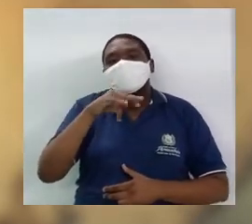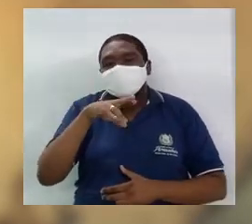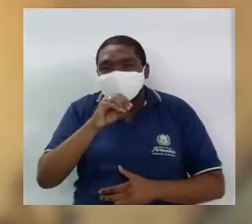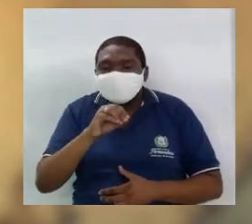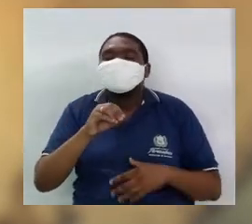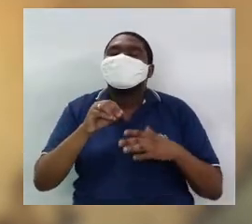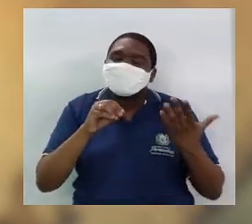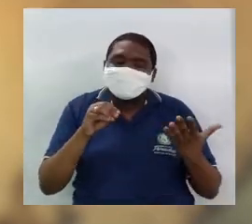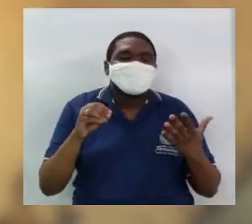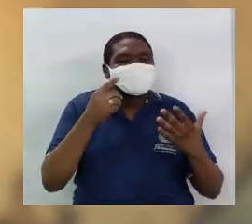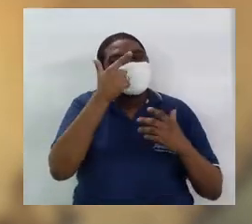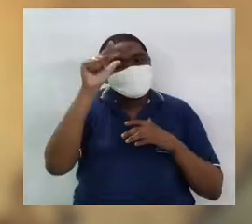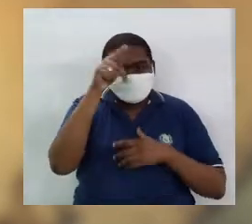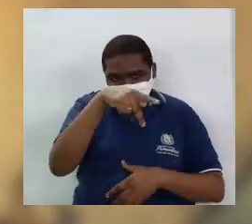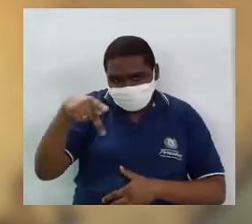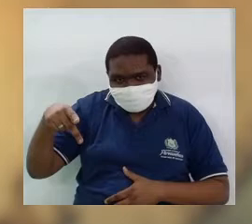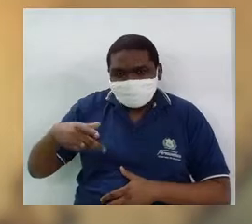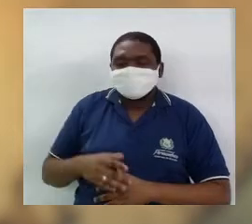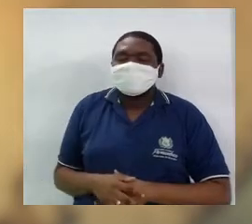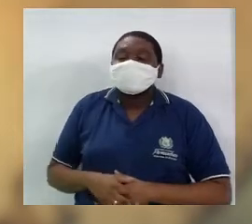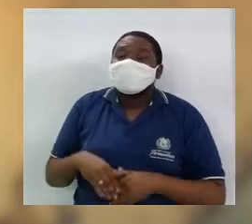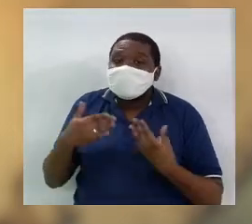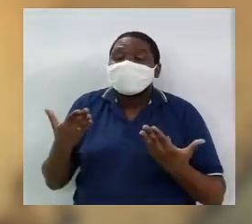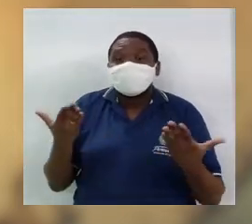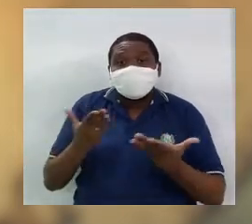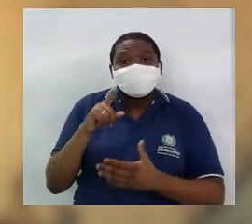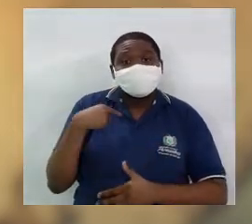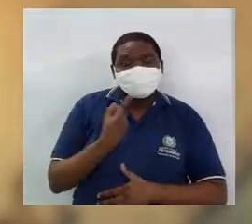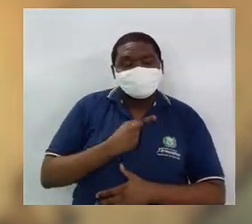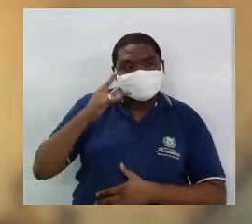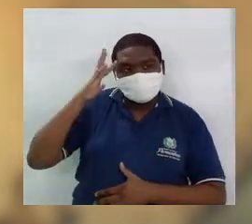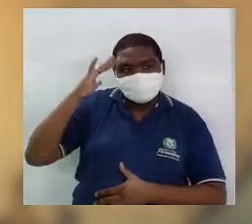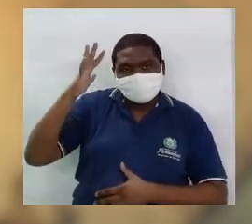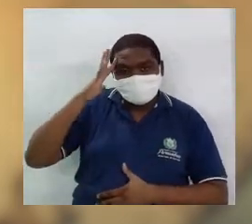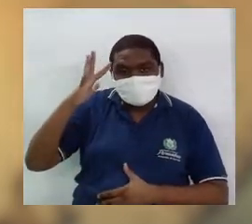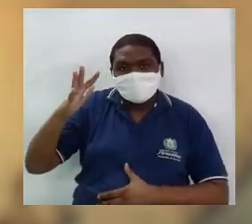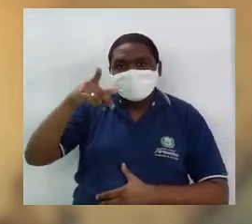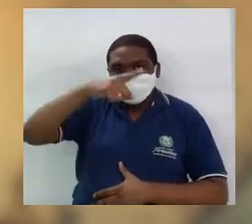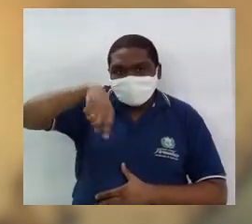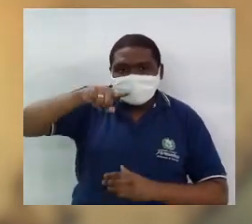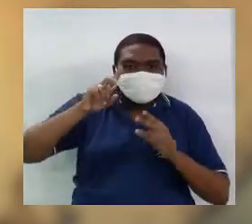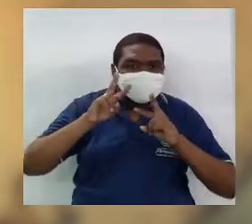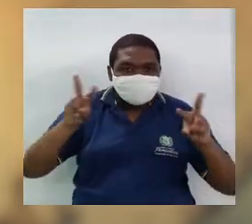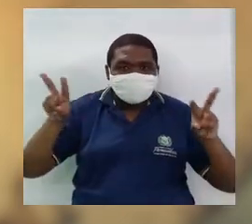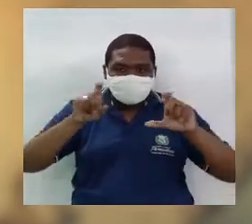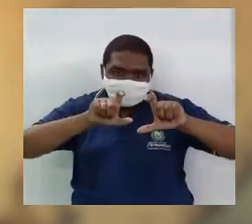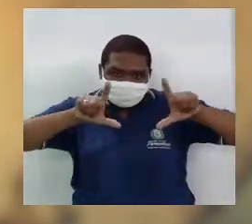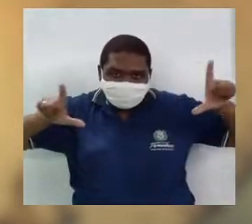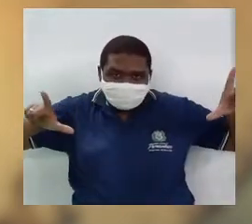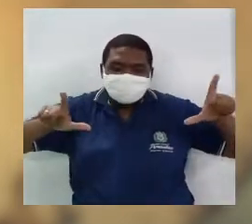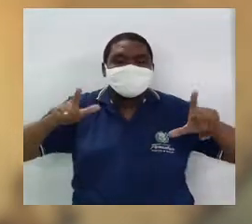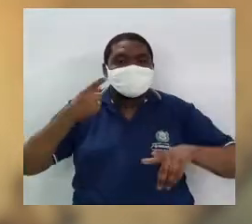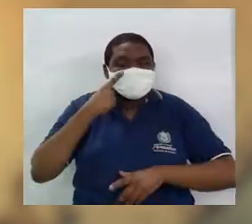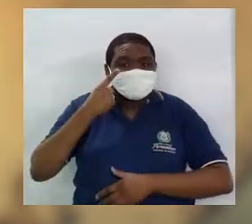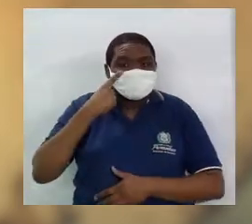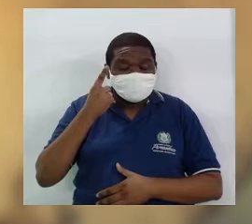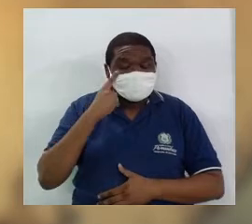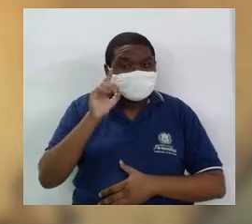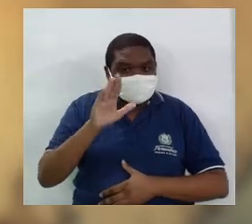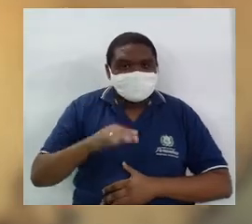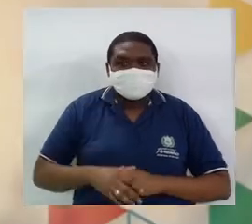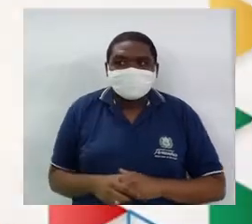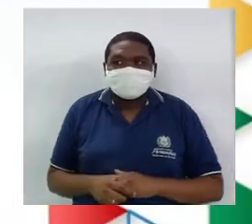adiante. Trago para vocês uma reflexão. Vamos ver? Na tela temos aqui, escutem comigo, vamos